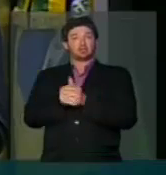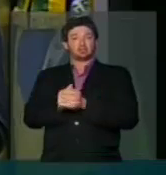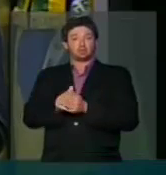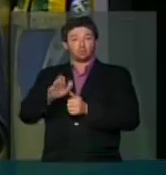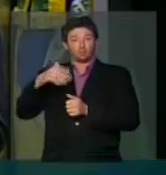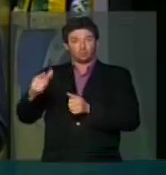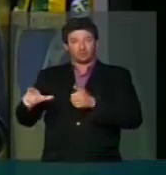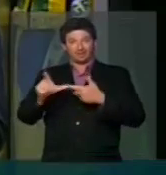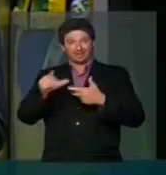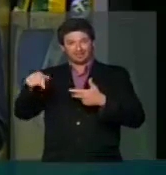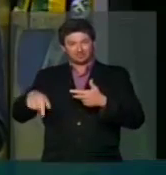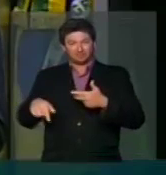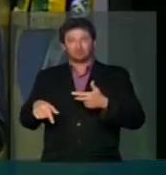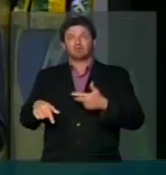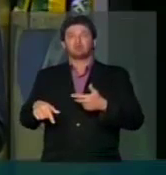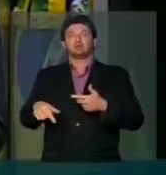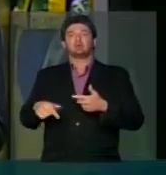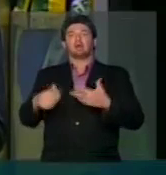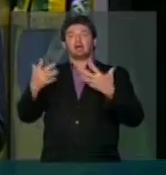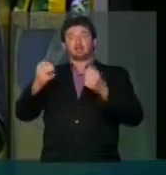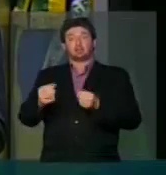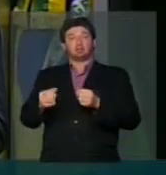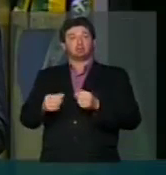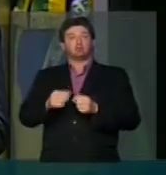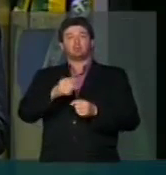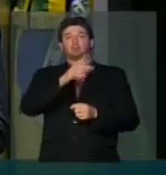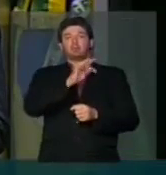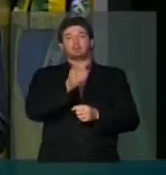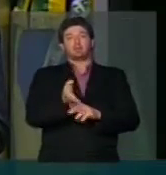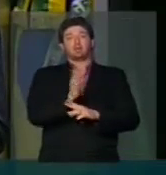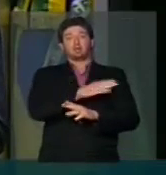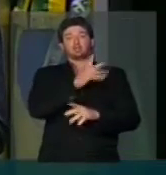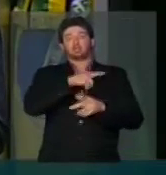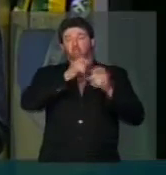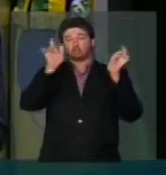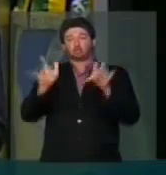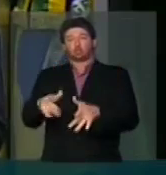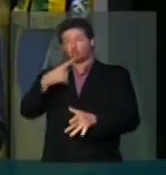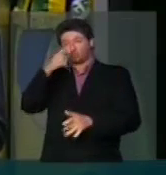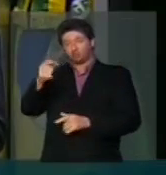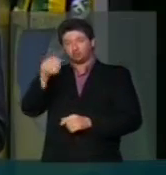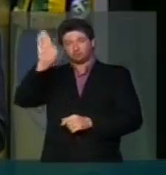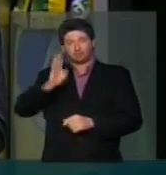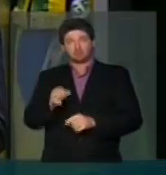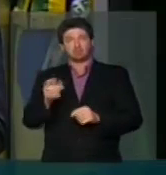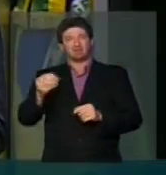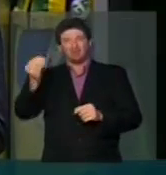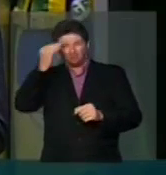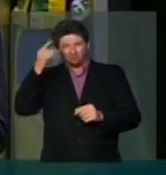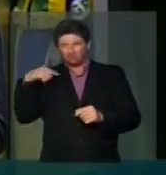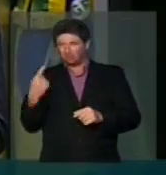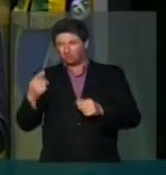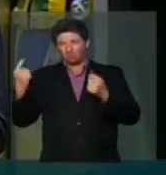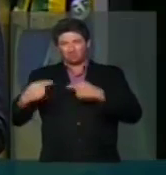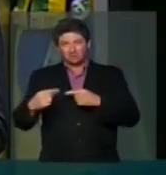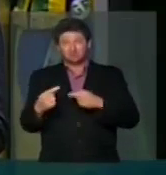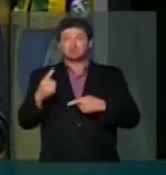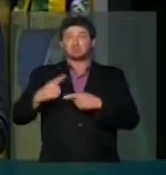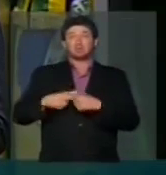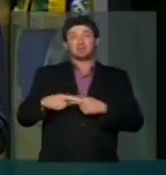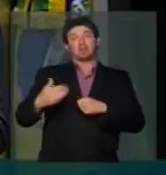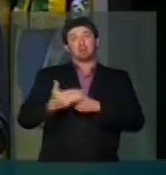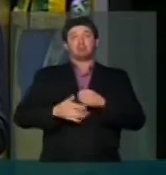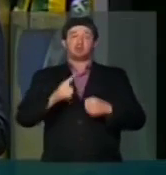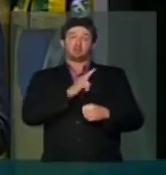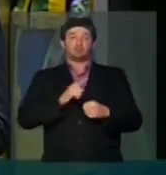essa legislatura assumiu, já tinham jogado o Brasil no buraco. Querem culpar também a oposição. Se esquecem de dizer que a base